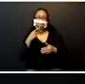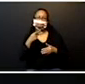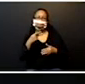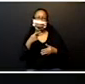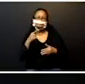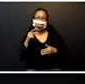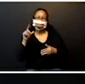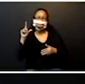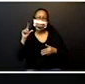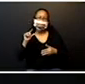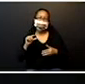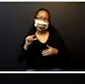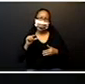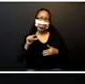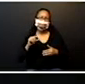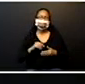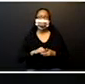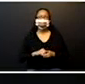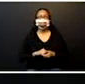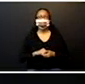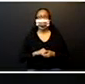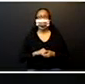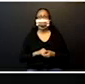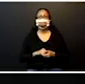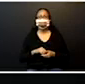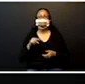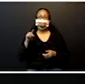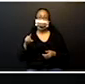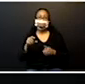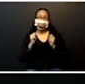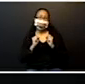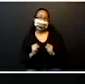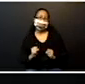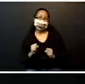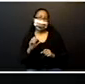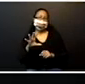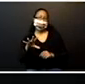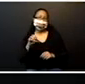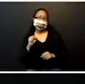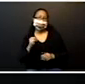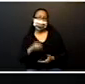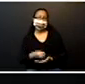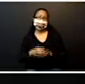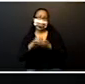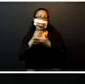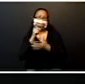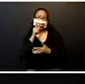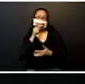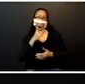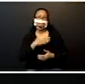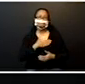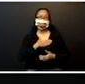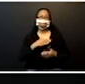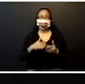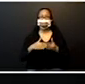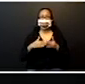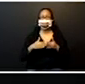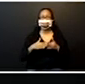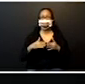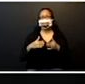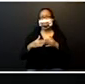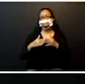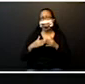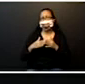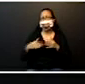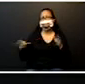baixo. Você pode pegar um copo de água para mim, por favor? Por favor, feche a porta.